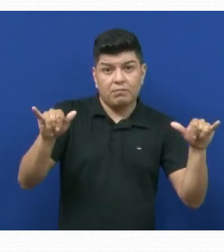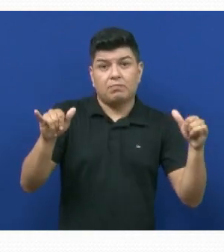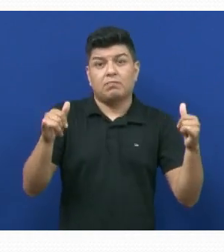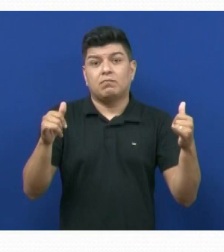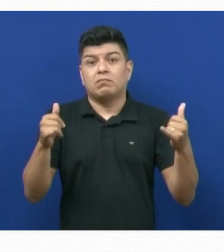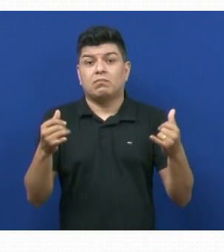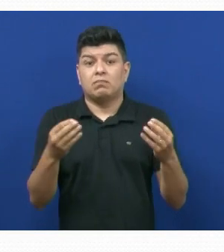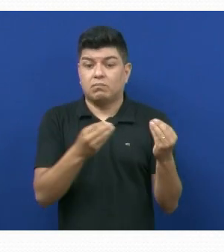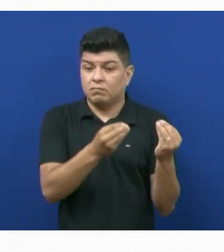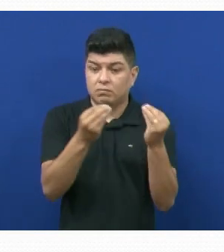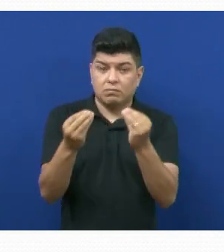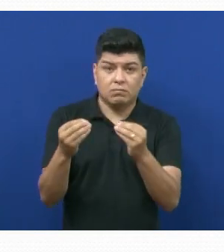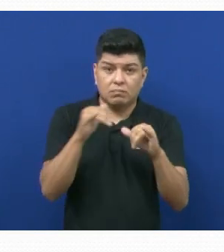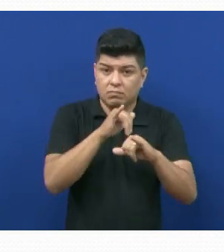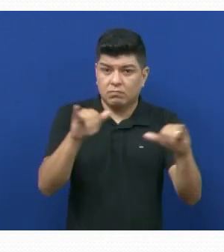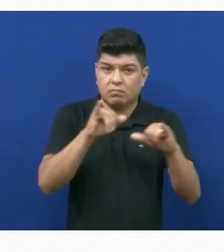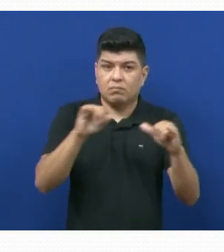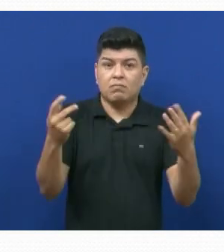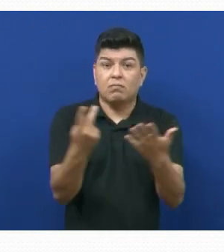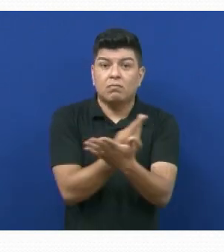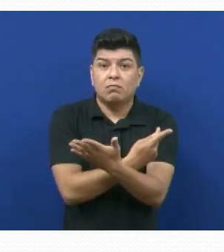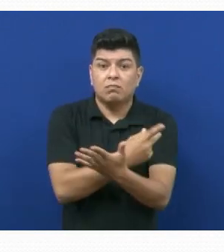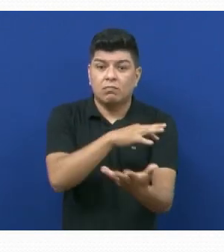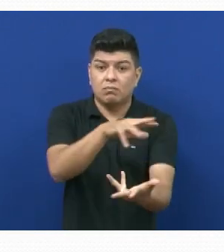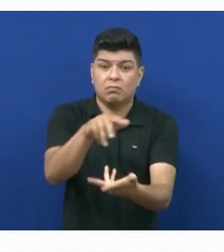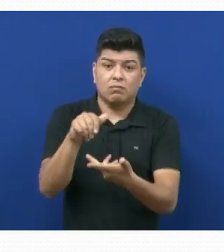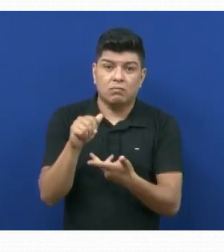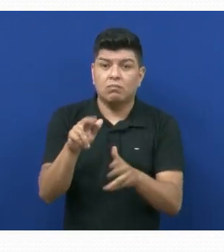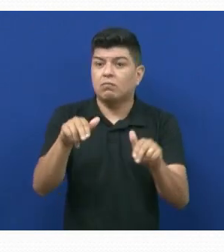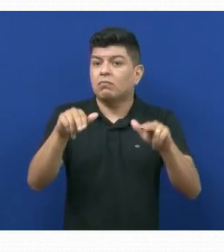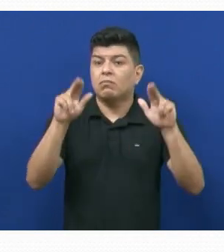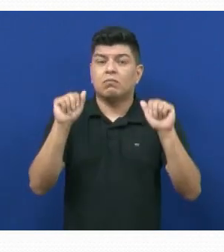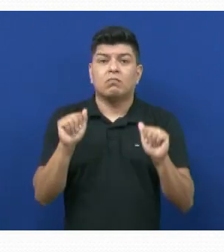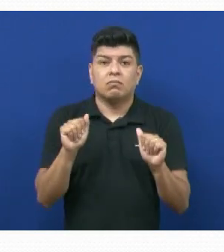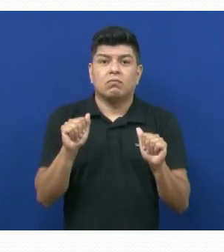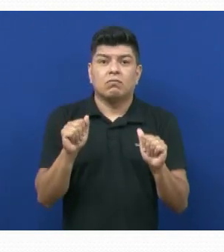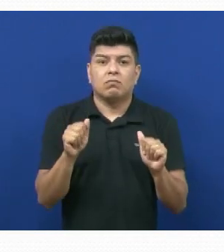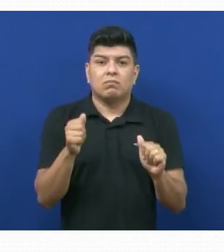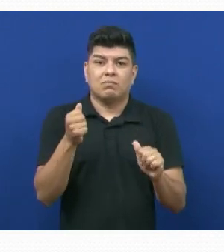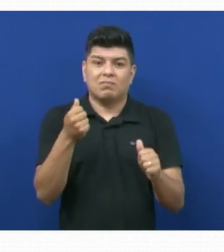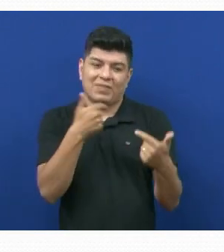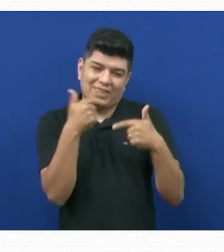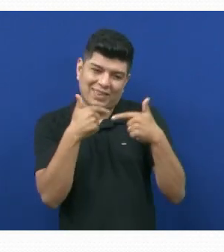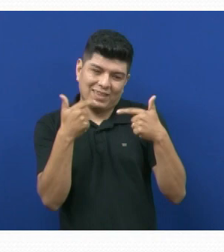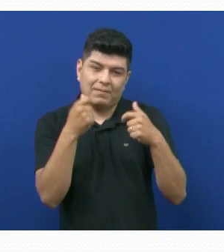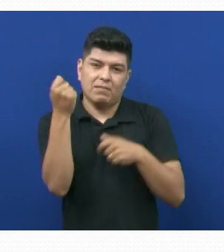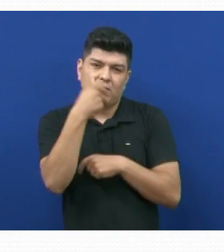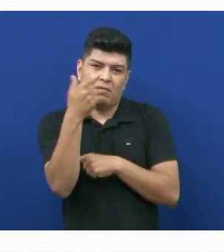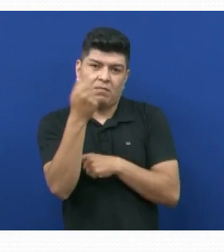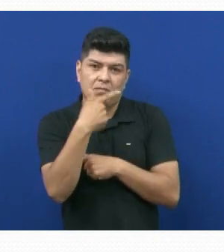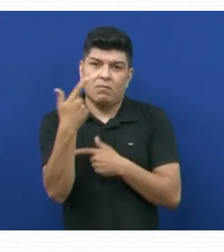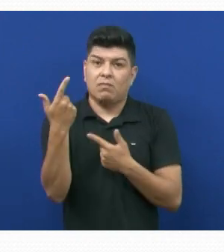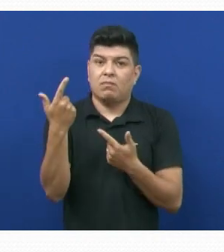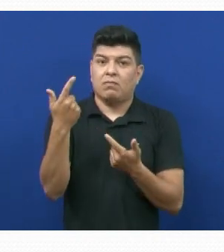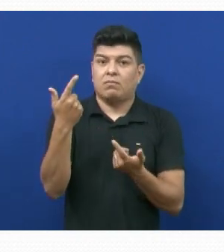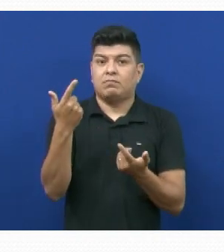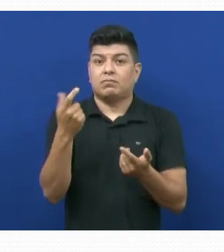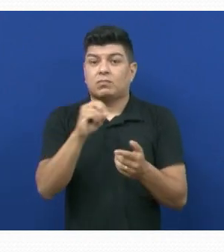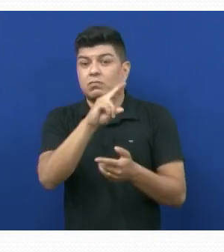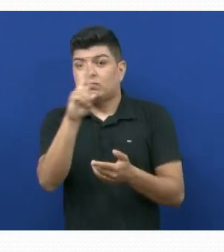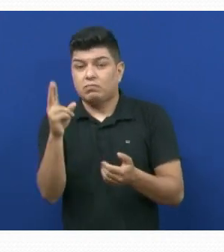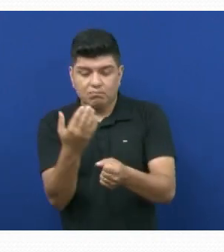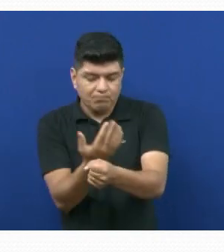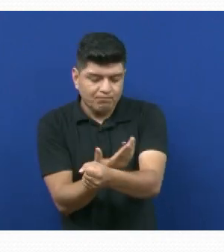dando informações sobre fatos que aconteceram? Quem nunca também se entreteve com uma piada, uma anedota, ou